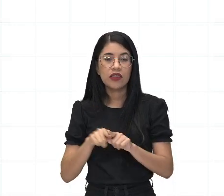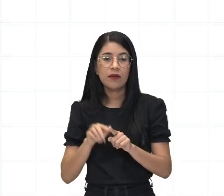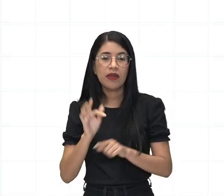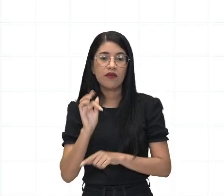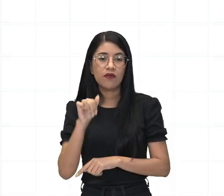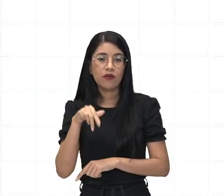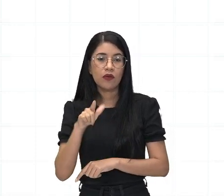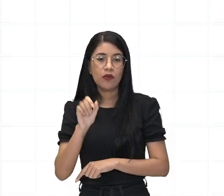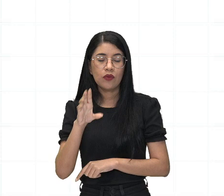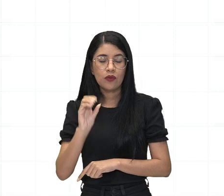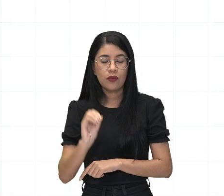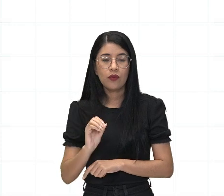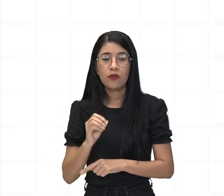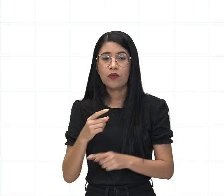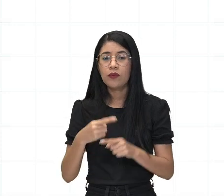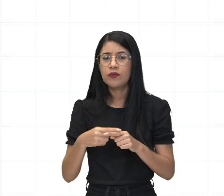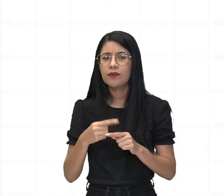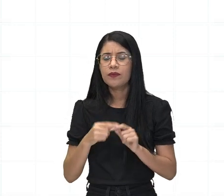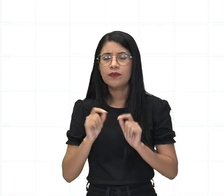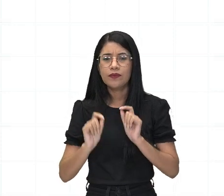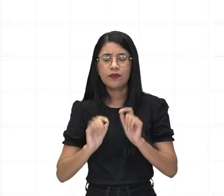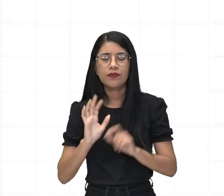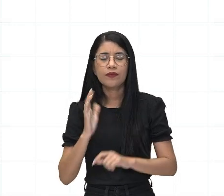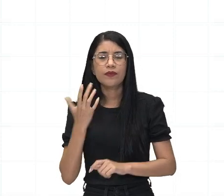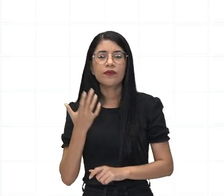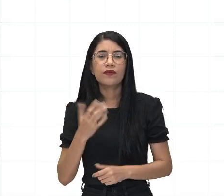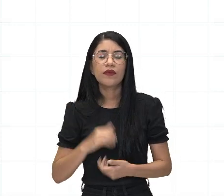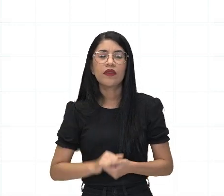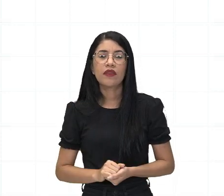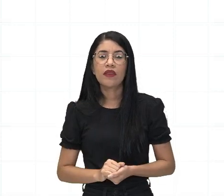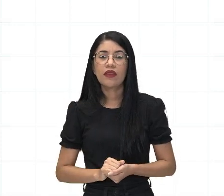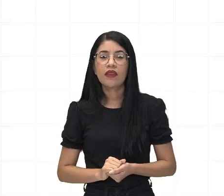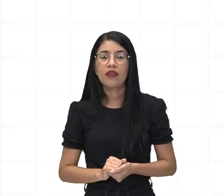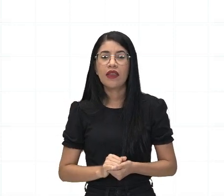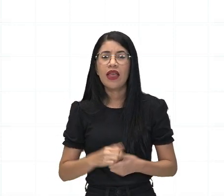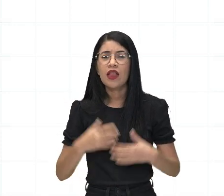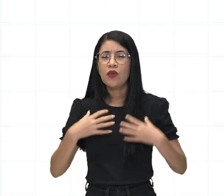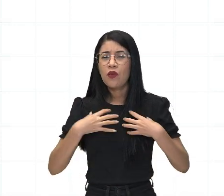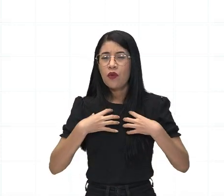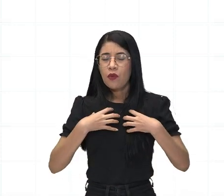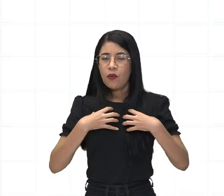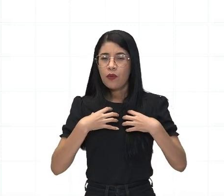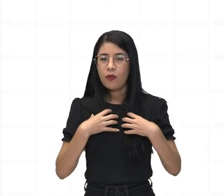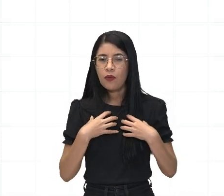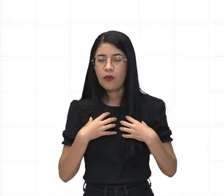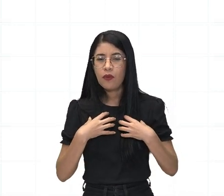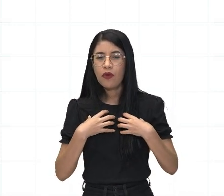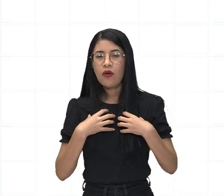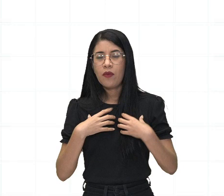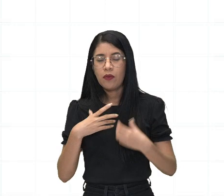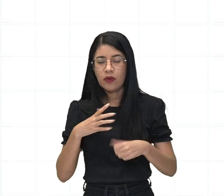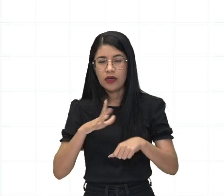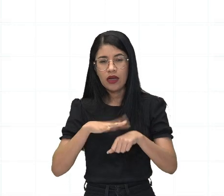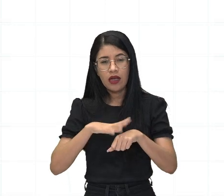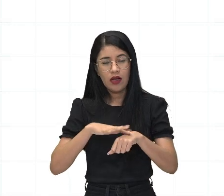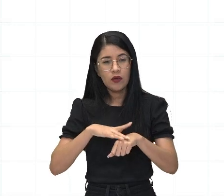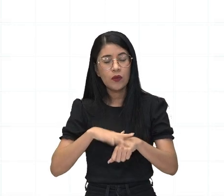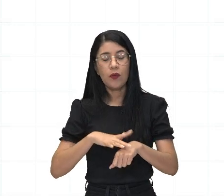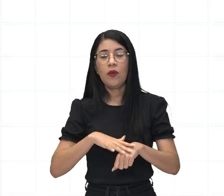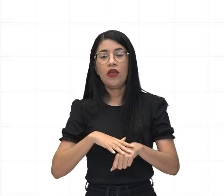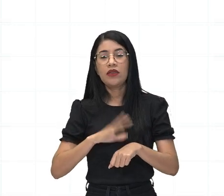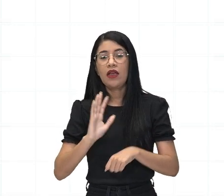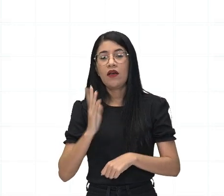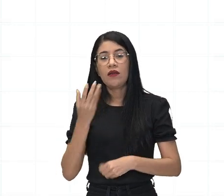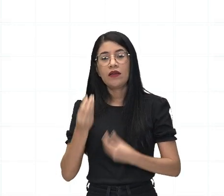por fungos, porque a pneumonia é aquela inflamação nos pulmões, é aquela inflamação que vai